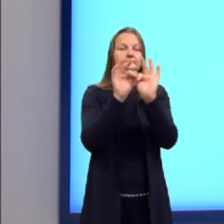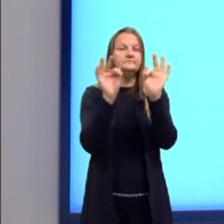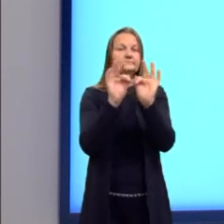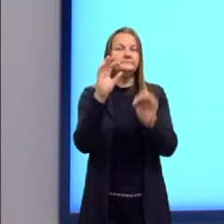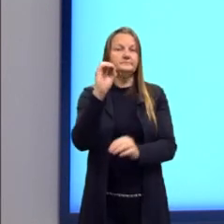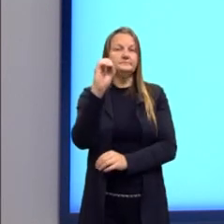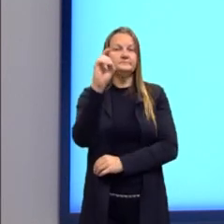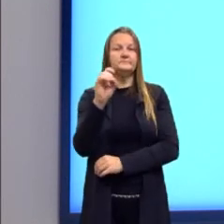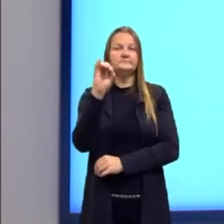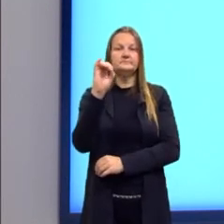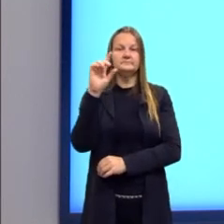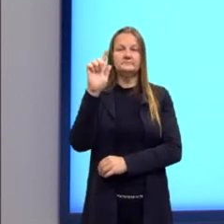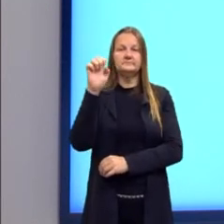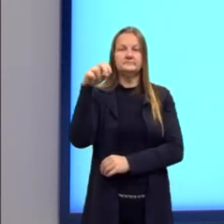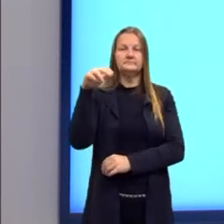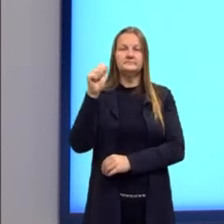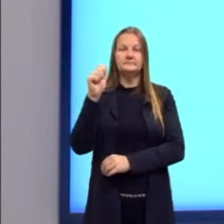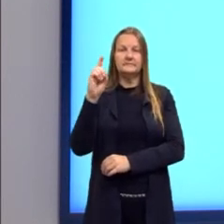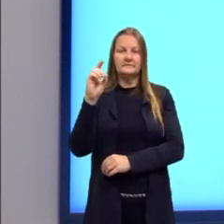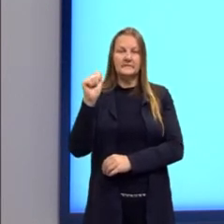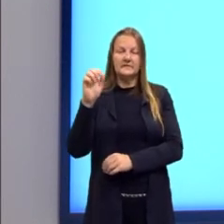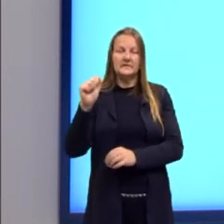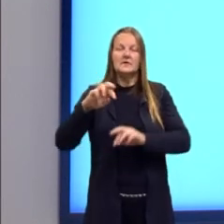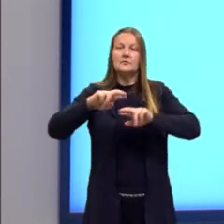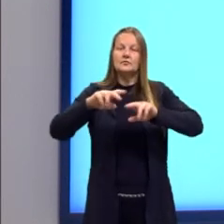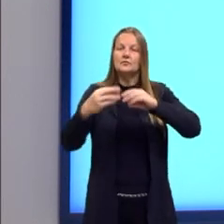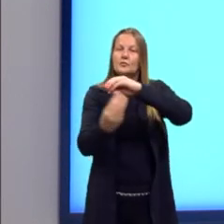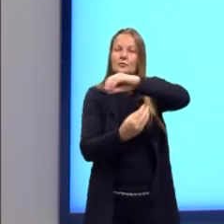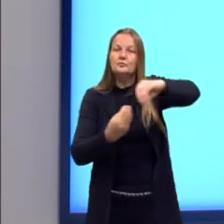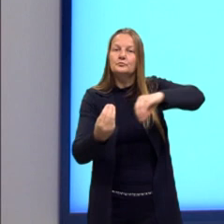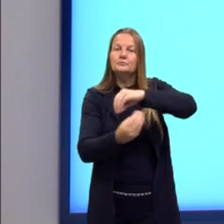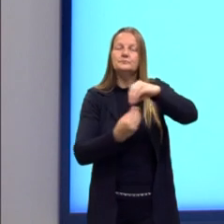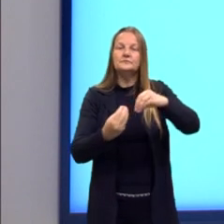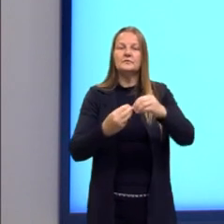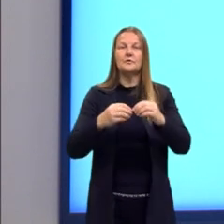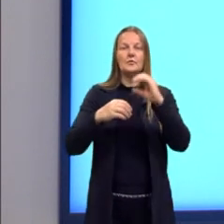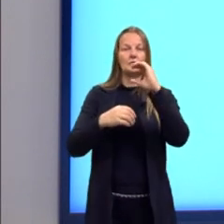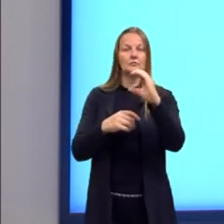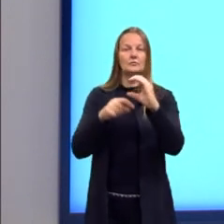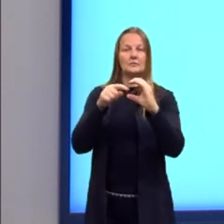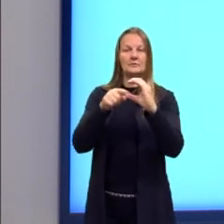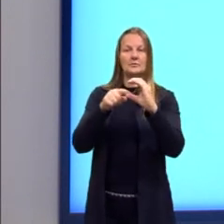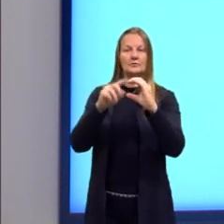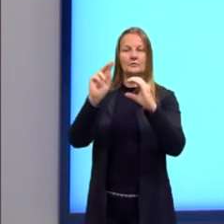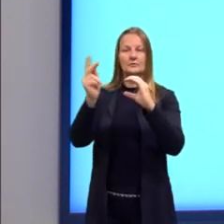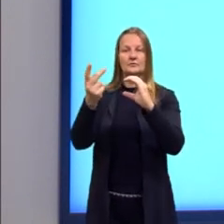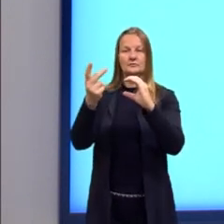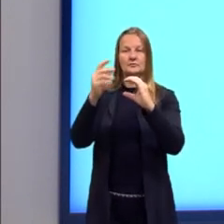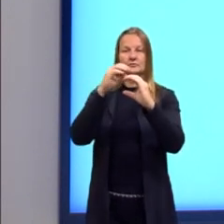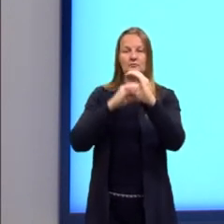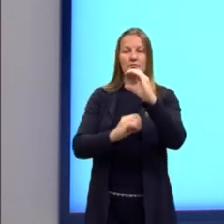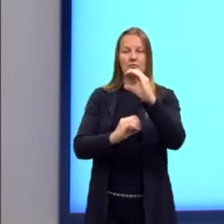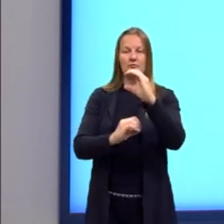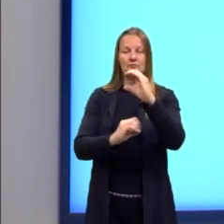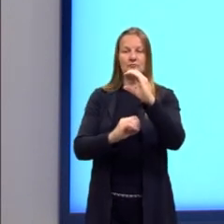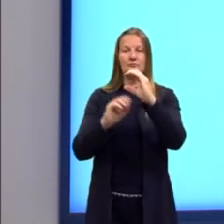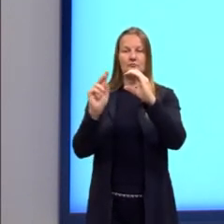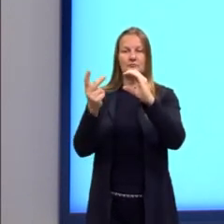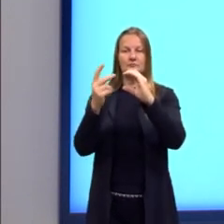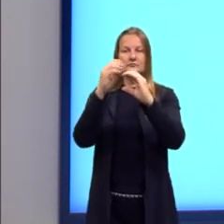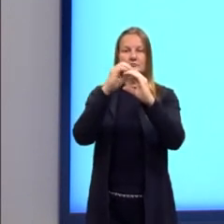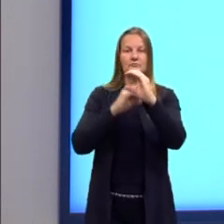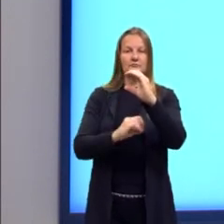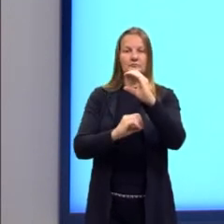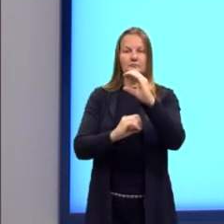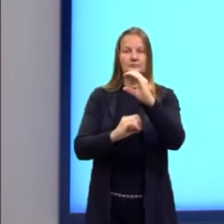né dentro das funções orgânicas são aqueles compostos que apresentam além do carbono e hidrogênio que nós já falamos os hidrocarbonetos